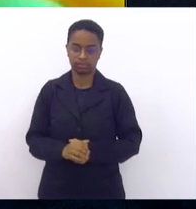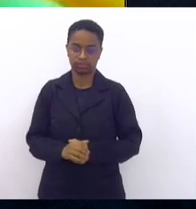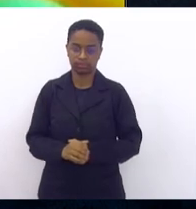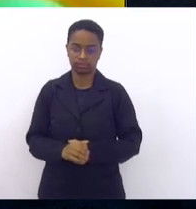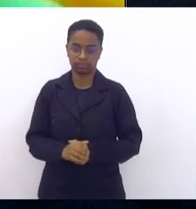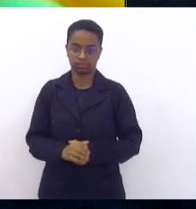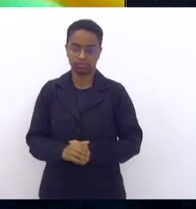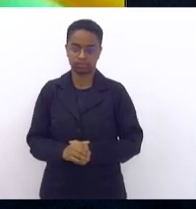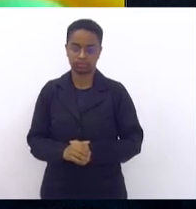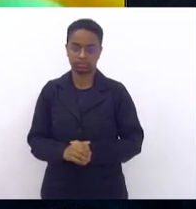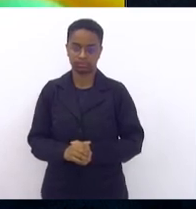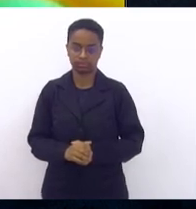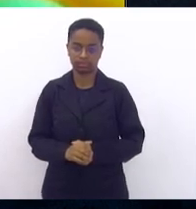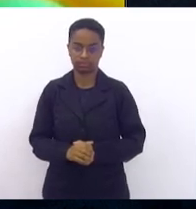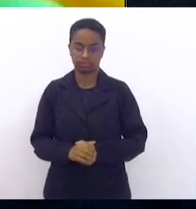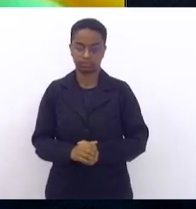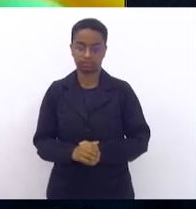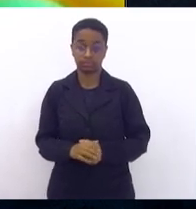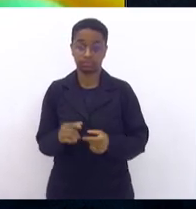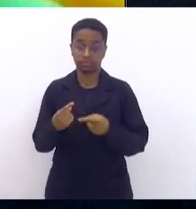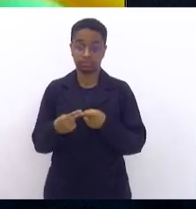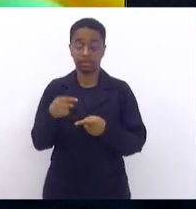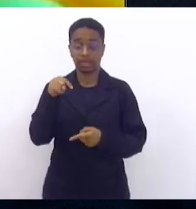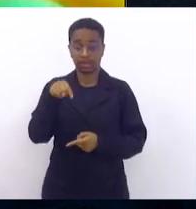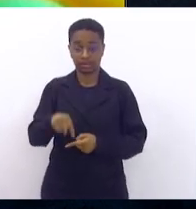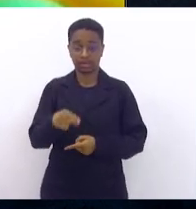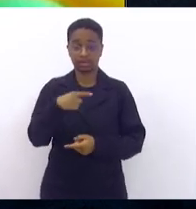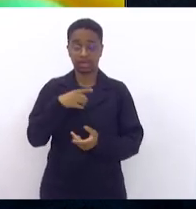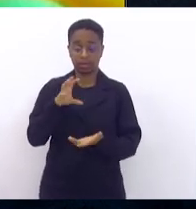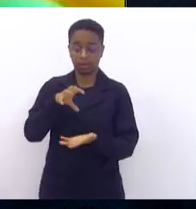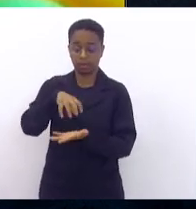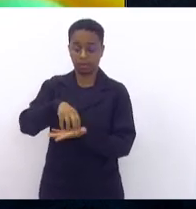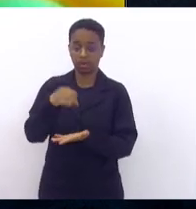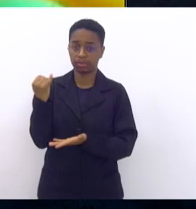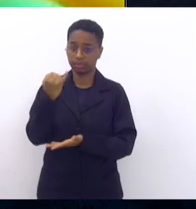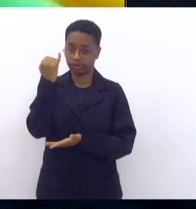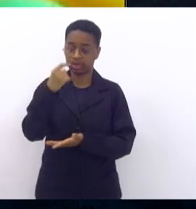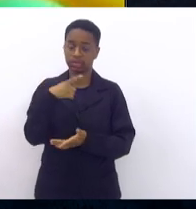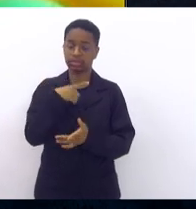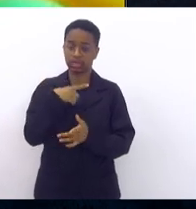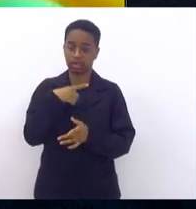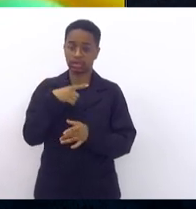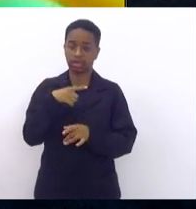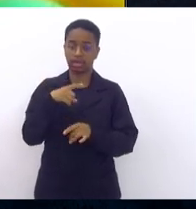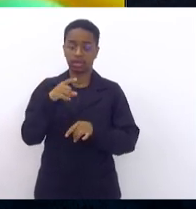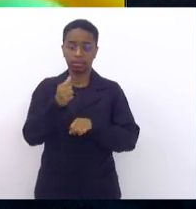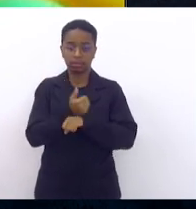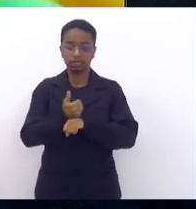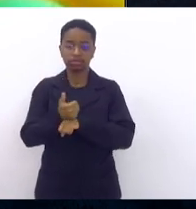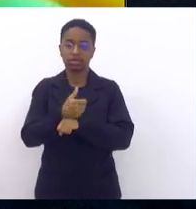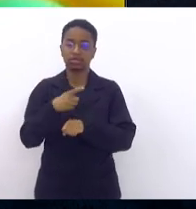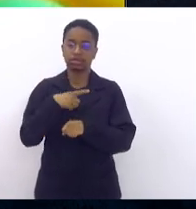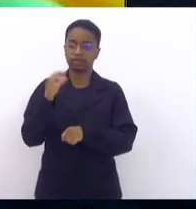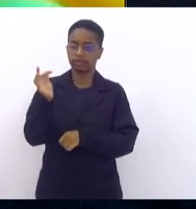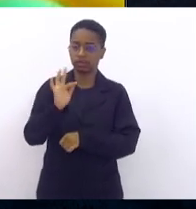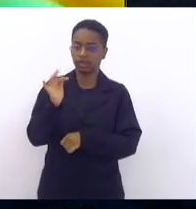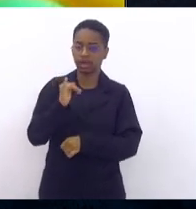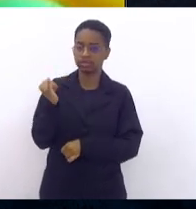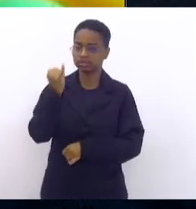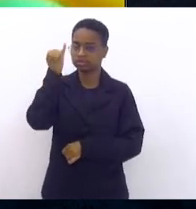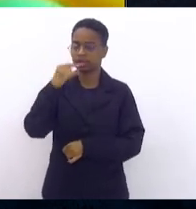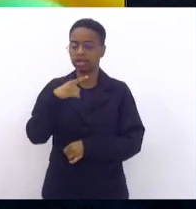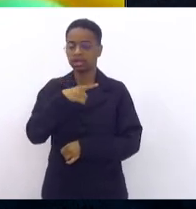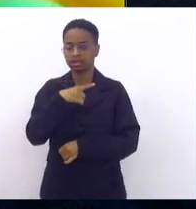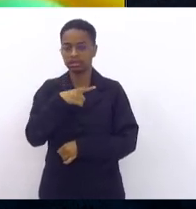ter é um importante Polo de formação de mão de obra importante de universidades importantes faculdades